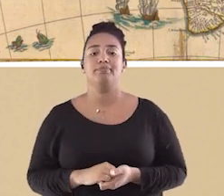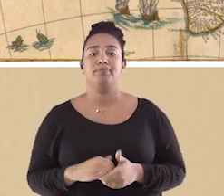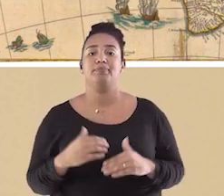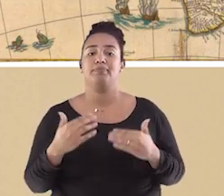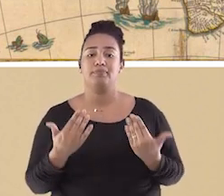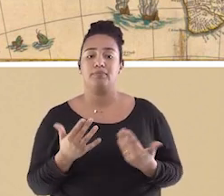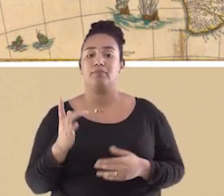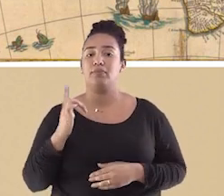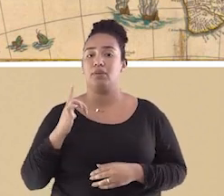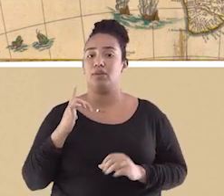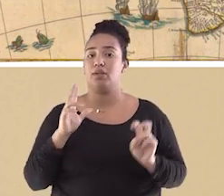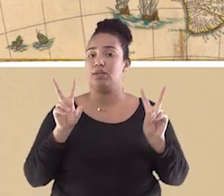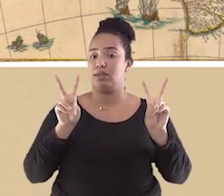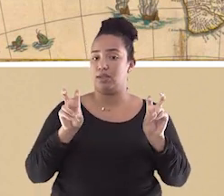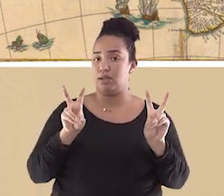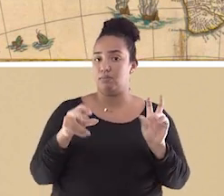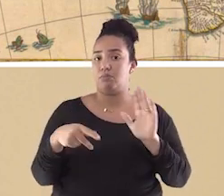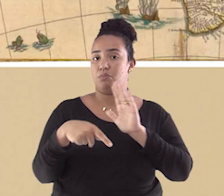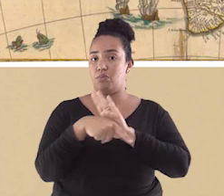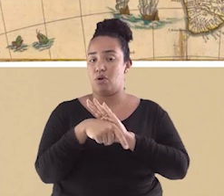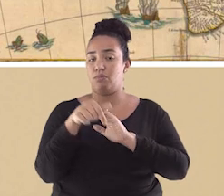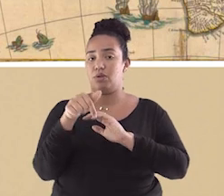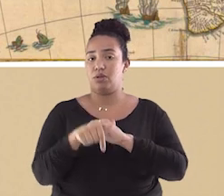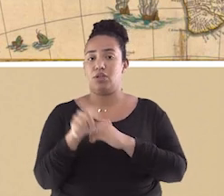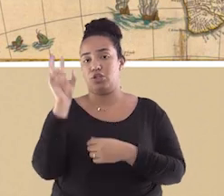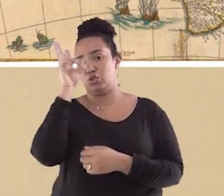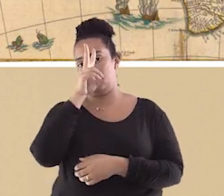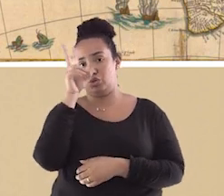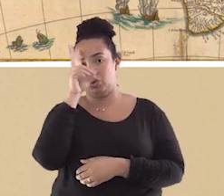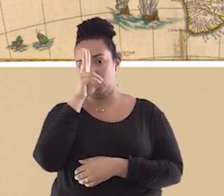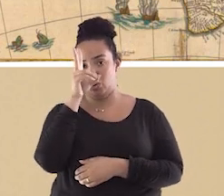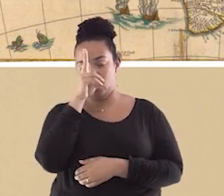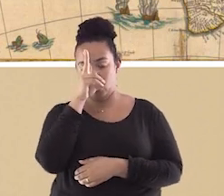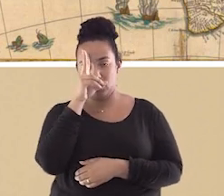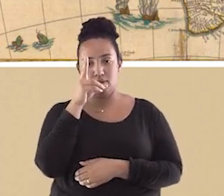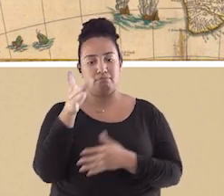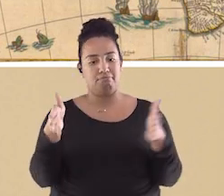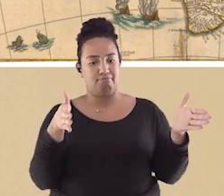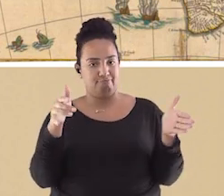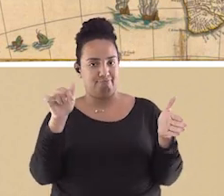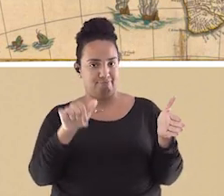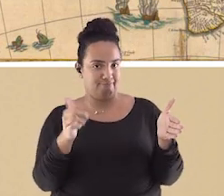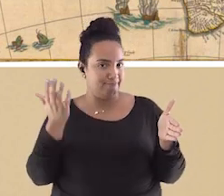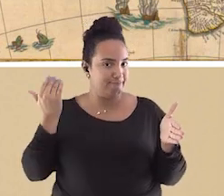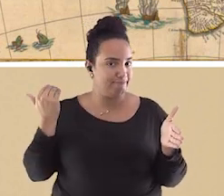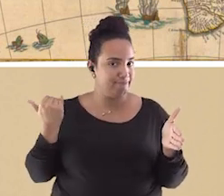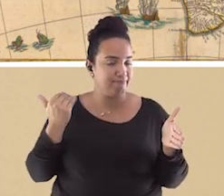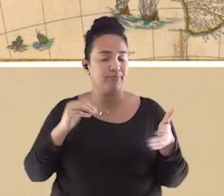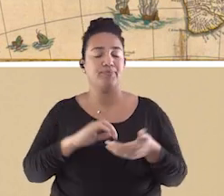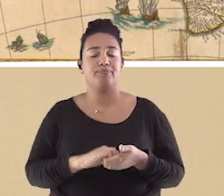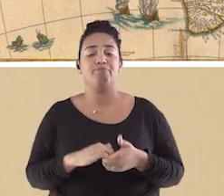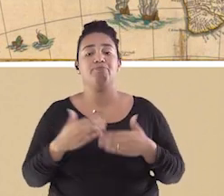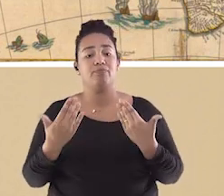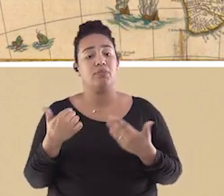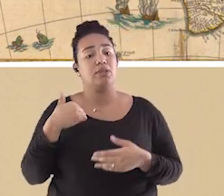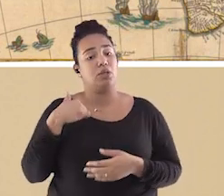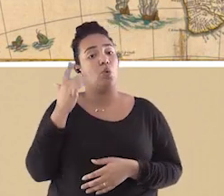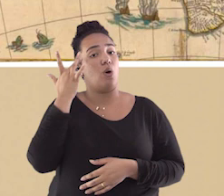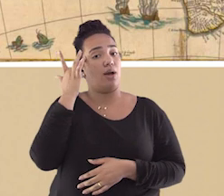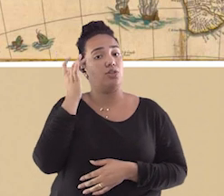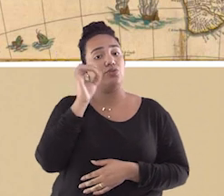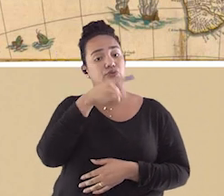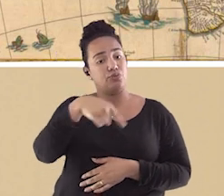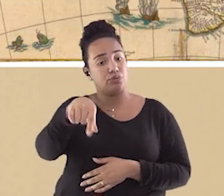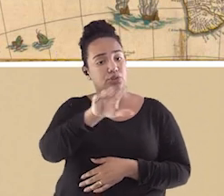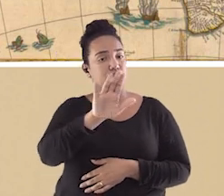possuem títulos relacionados ao seu contexto histórico da época. Acredito que provavelmente você já